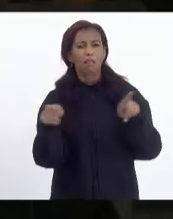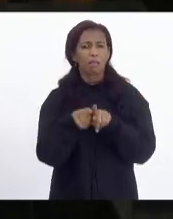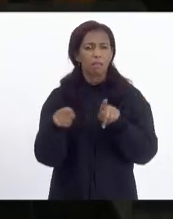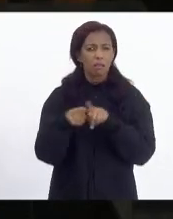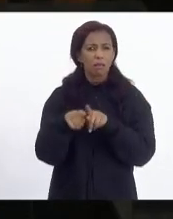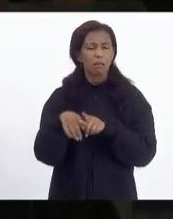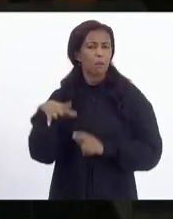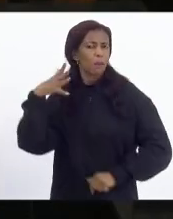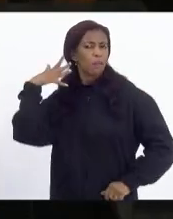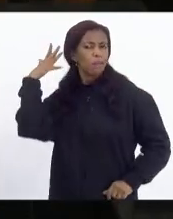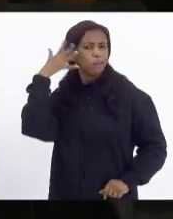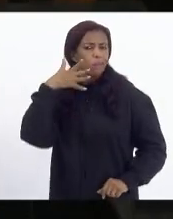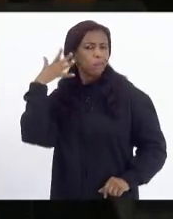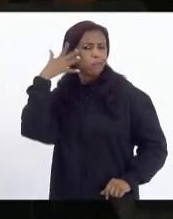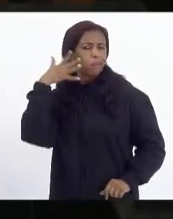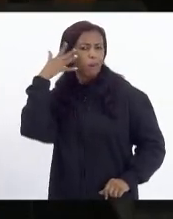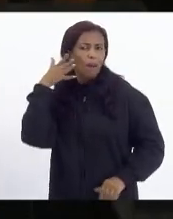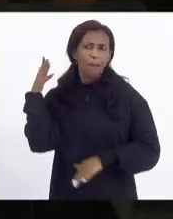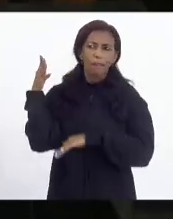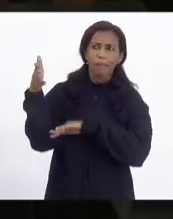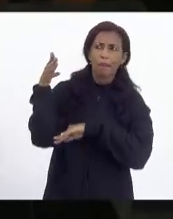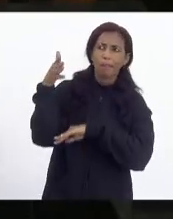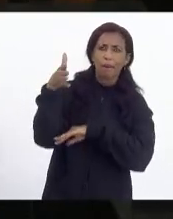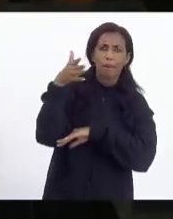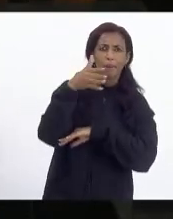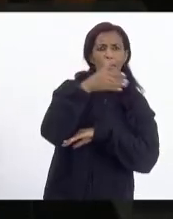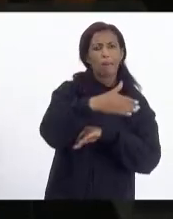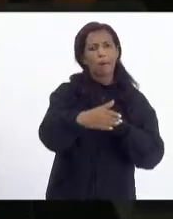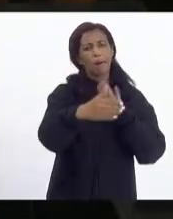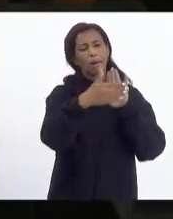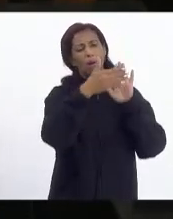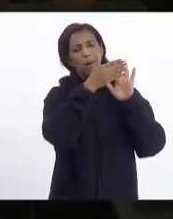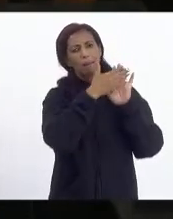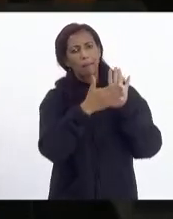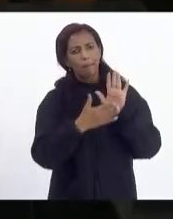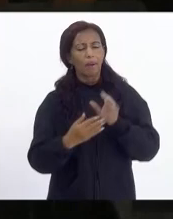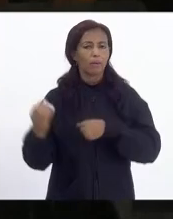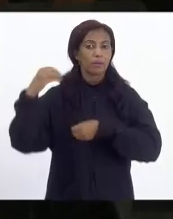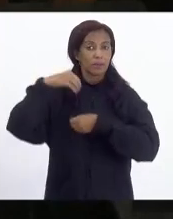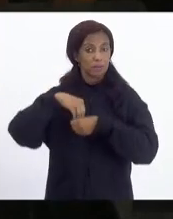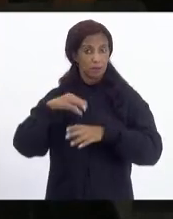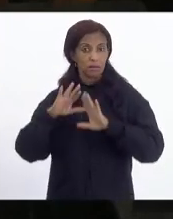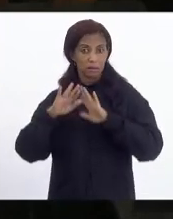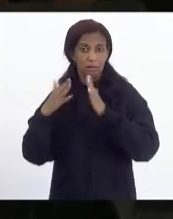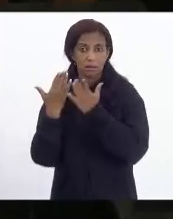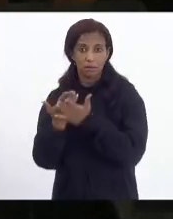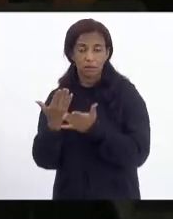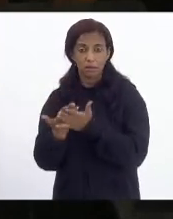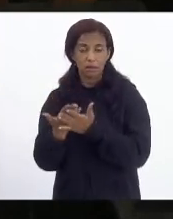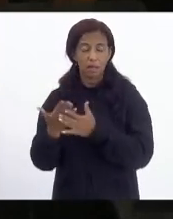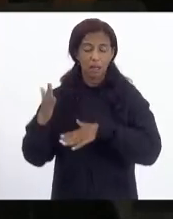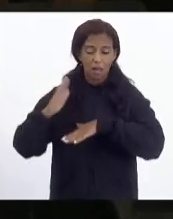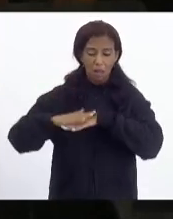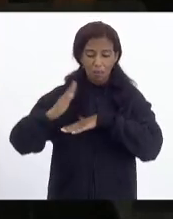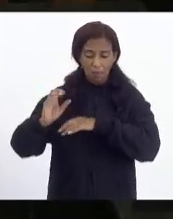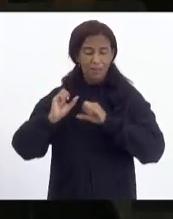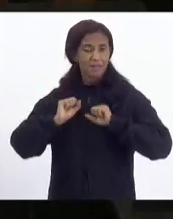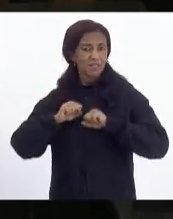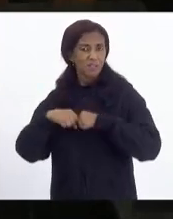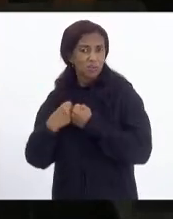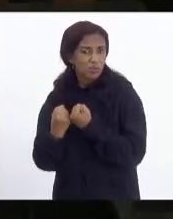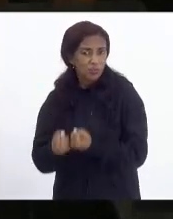para isso tinha que ser isso falta das escolas porque mãe é porque mais se